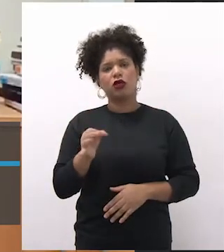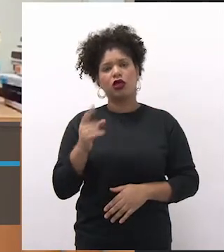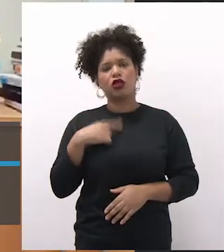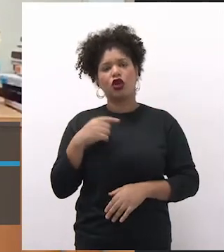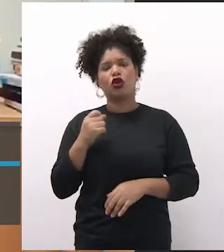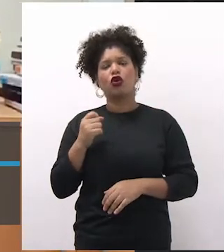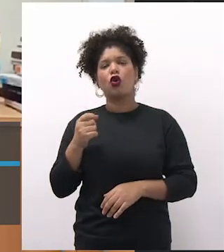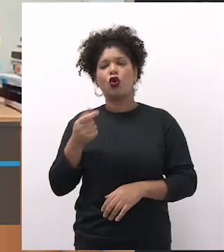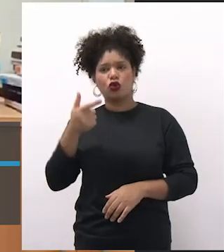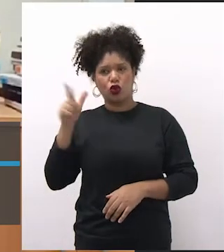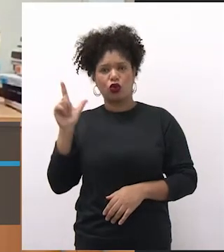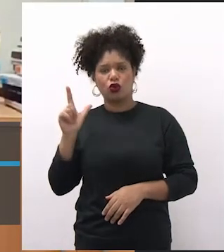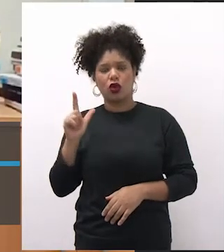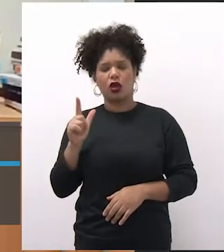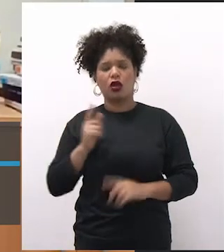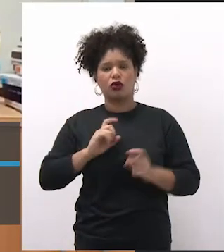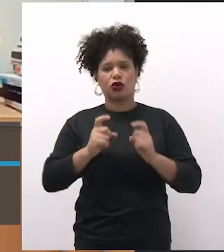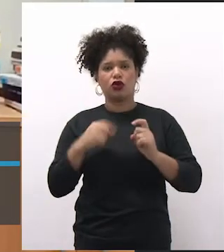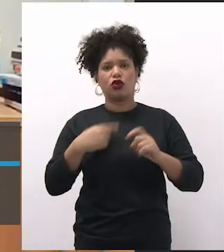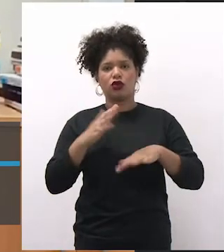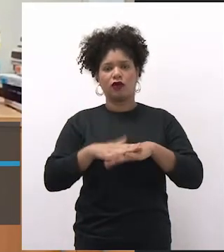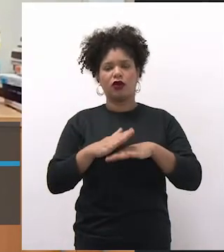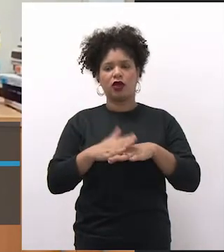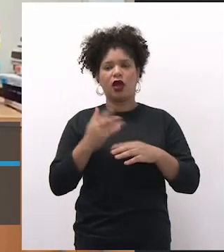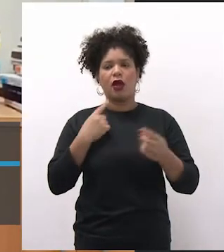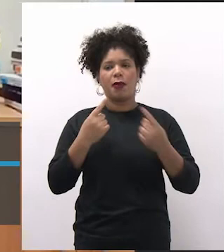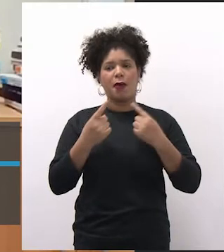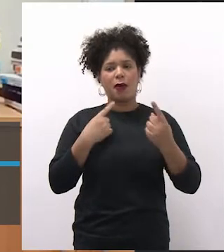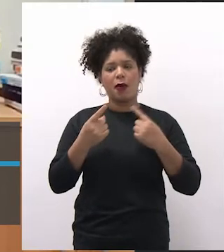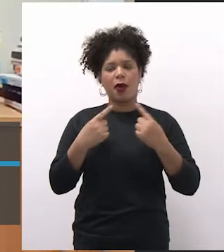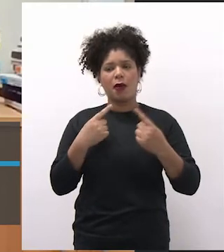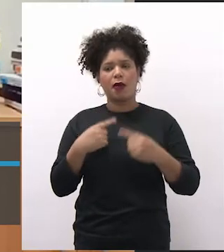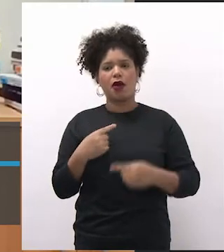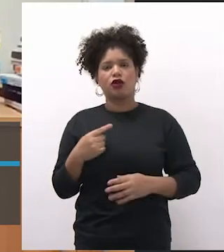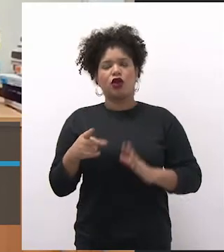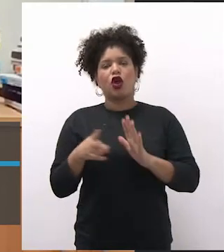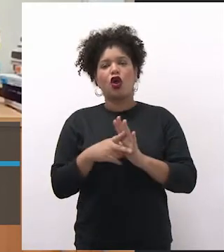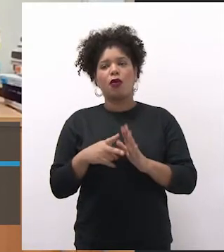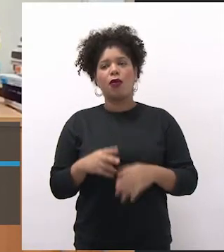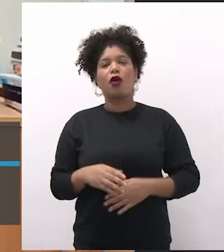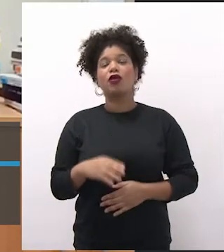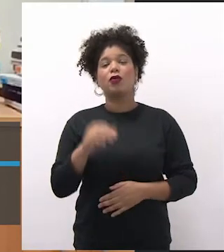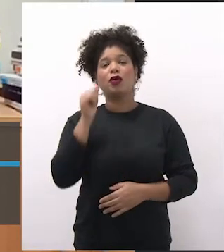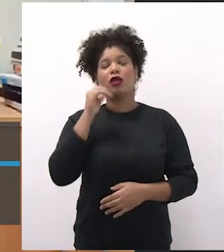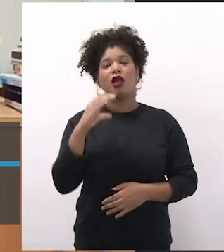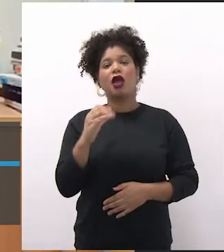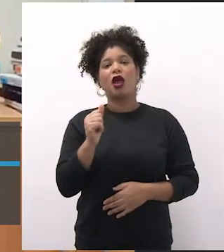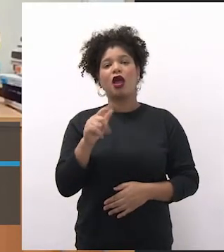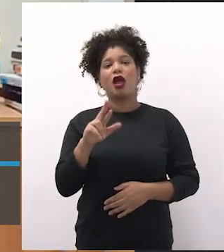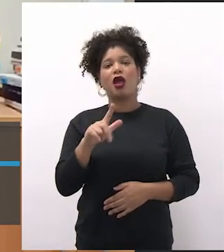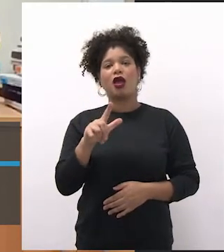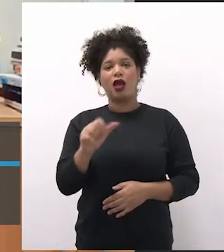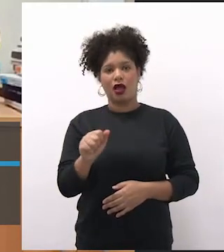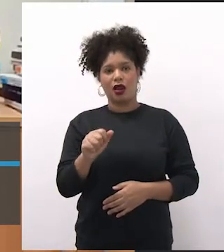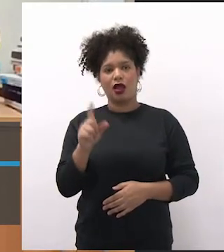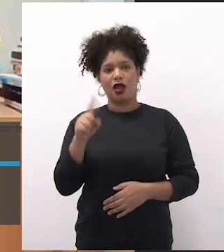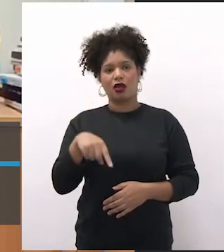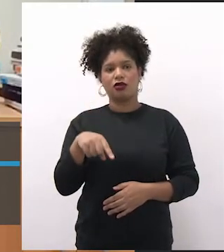que eu participei, onde a gente discutiu interseccionalidade de Carla Cotirene. Nossa, foi um aprendizado